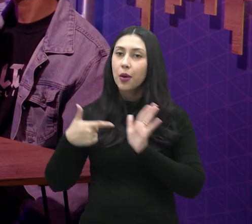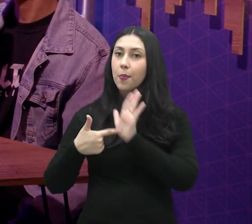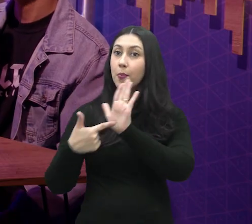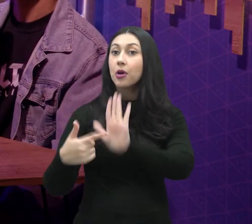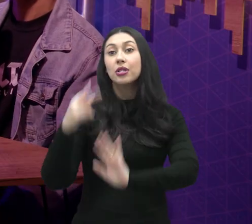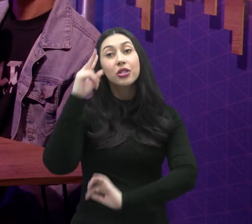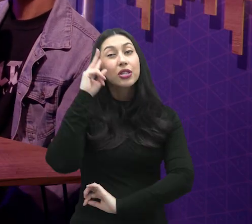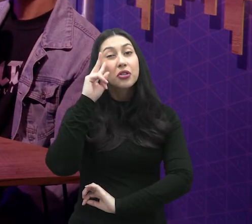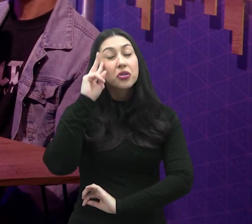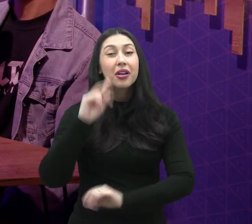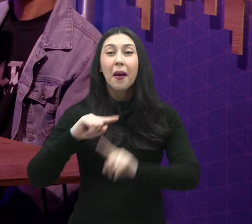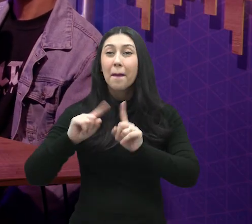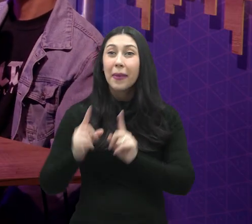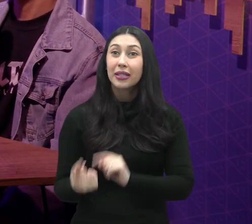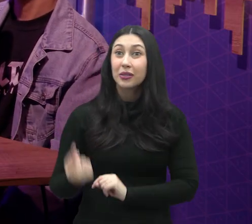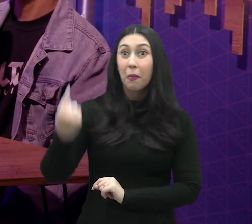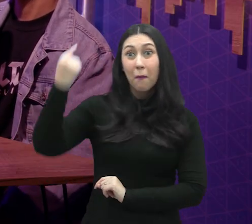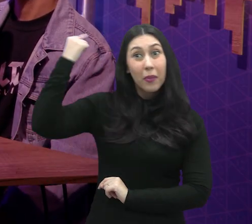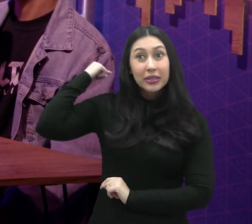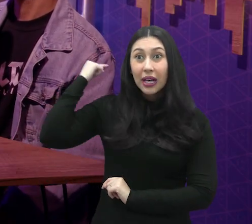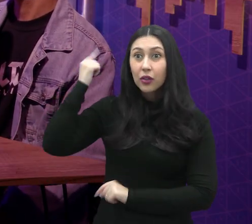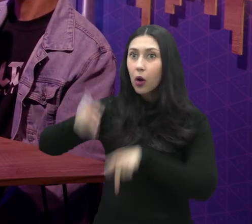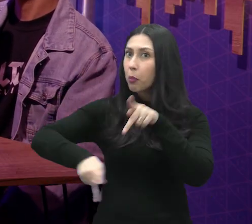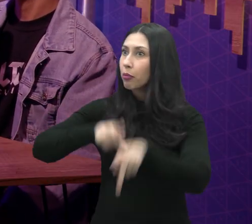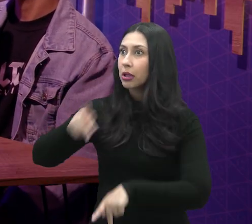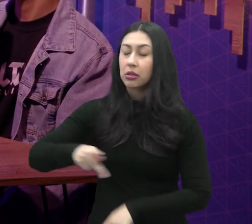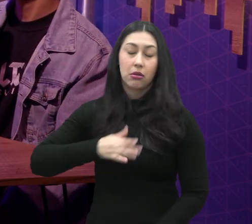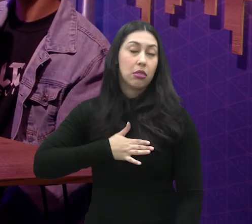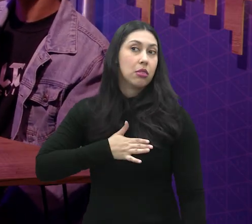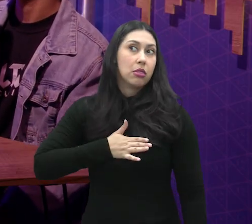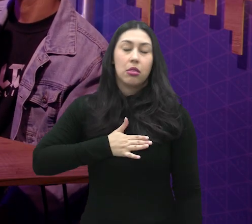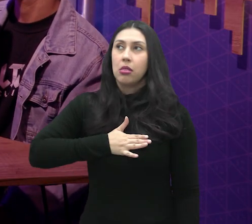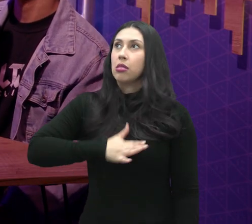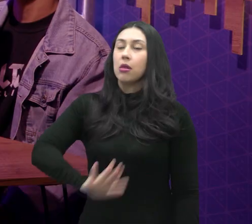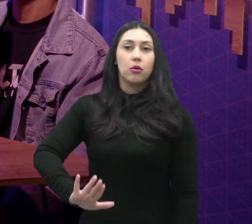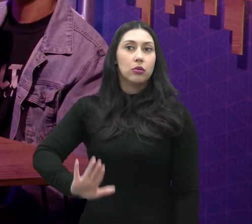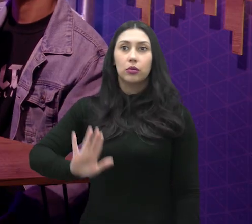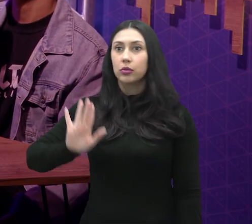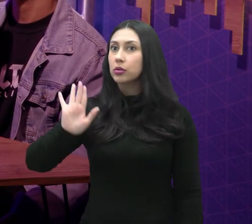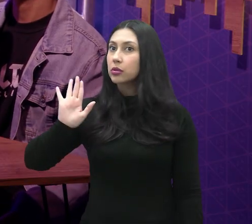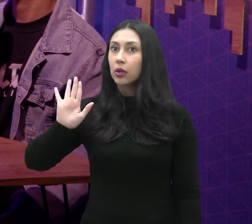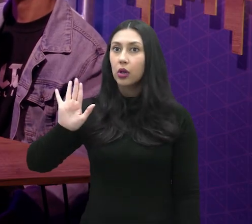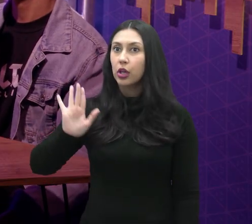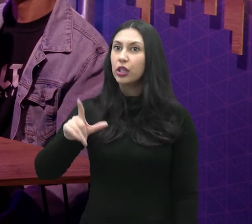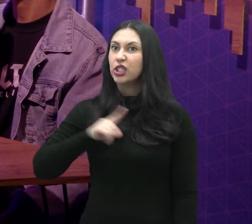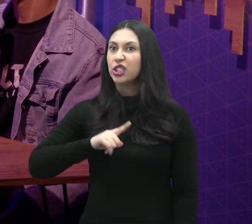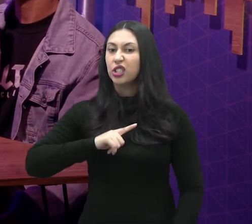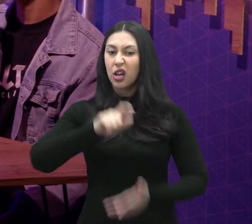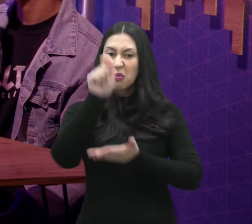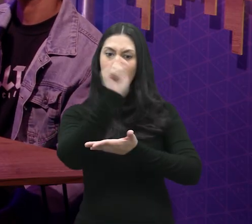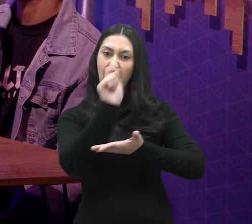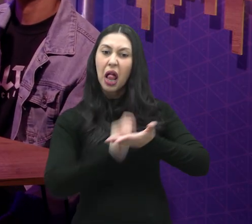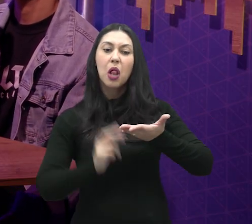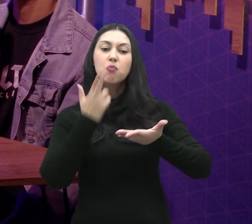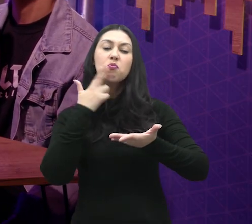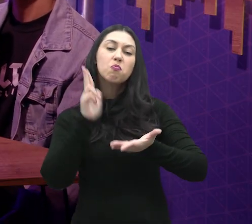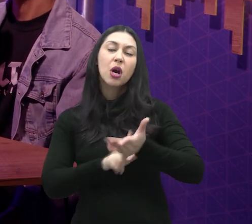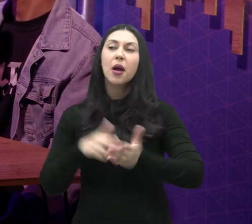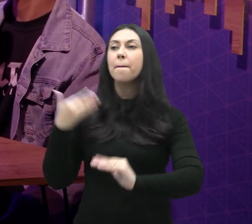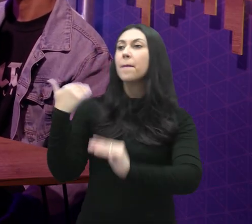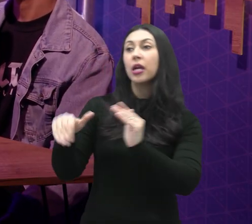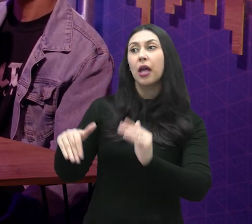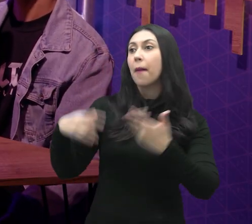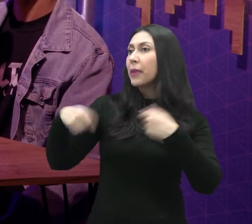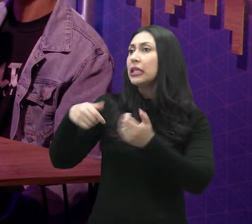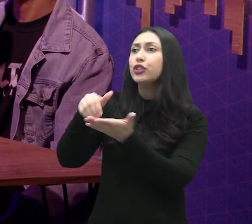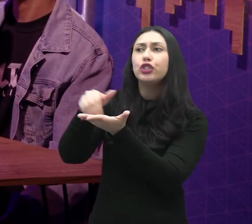delas juntas, mas na versão anterior o público rejeitou demais. Eles enviavam cartas para a emissora